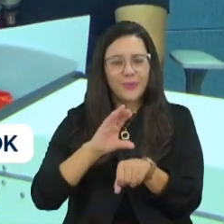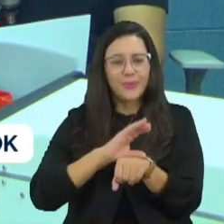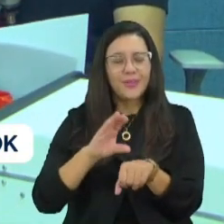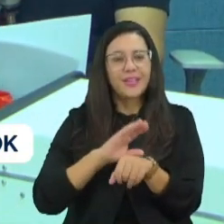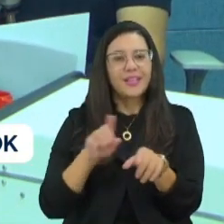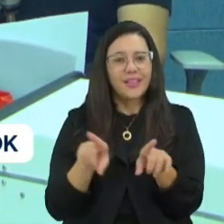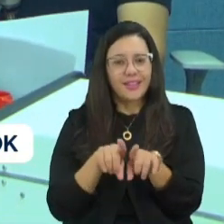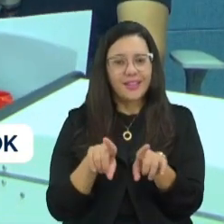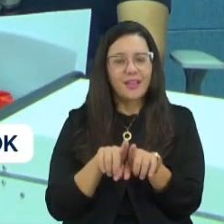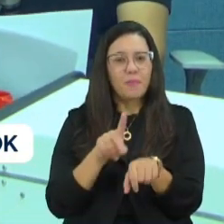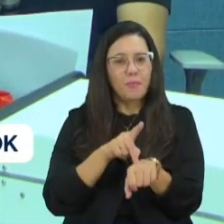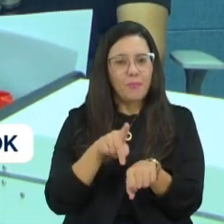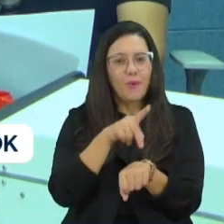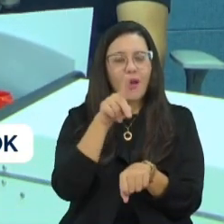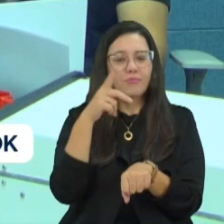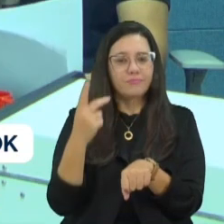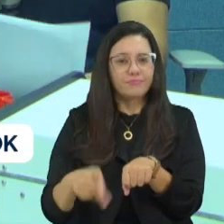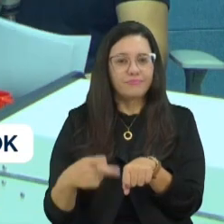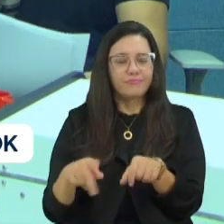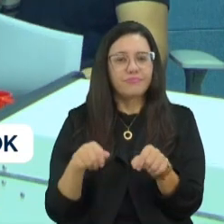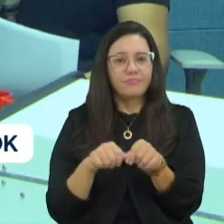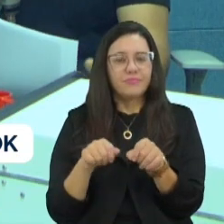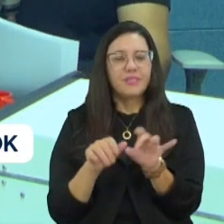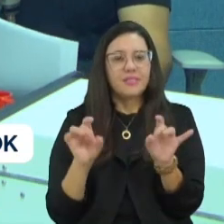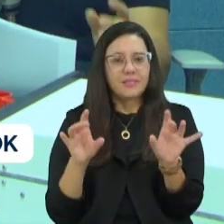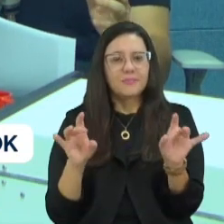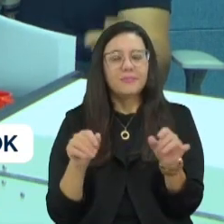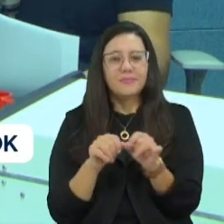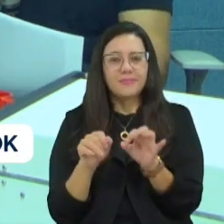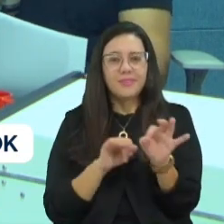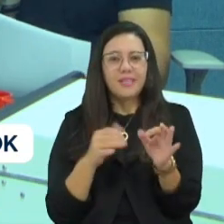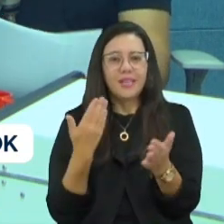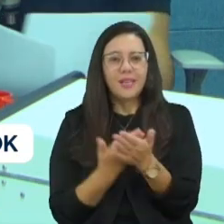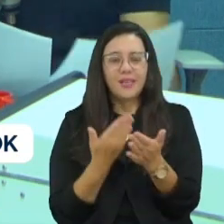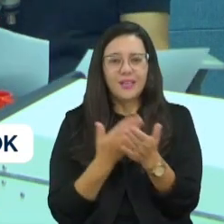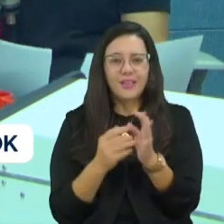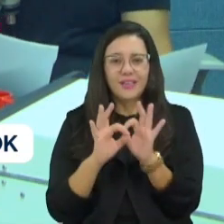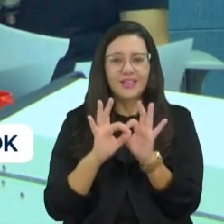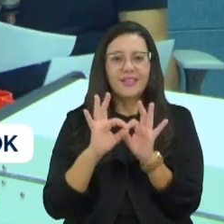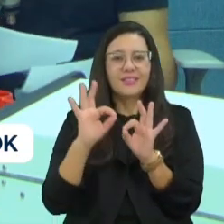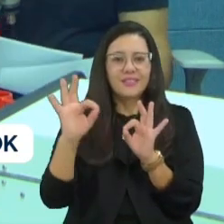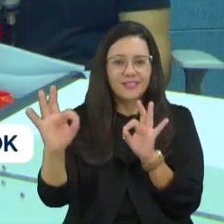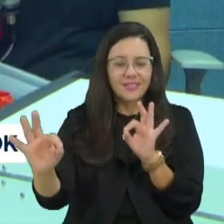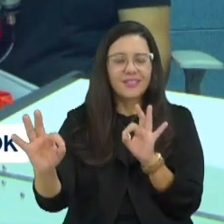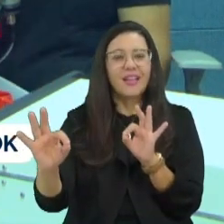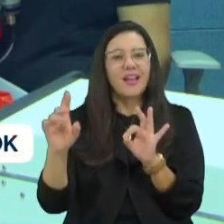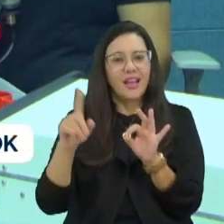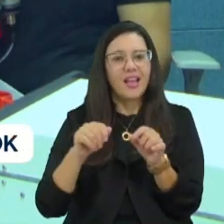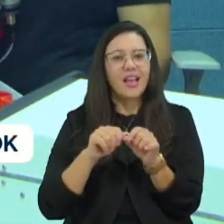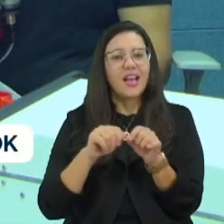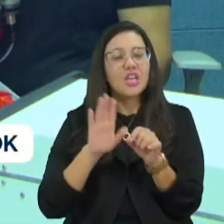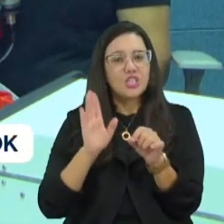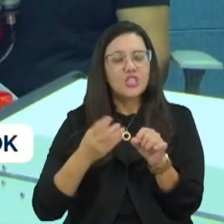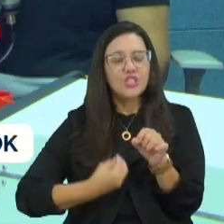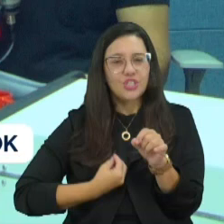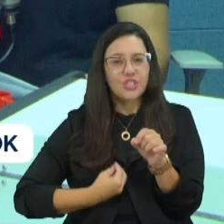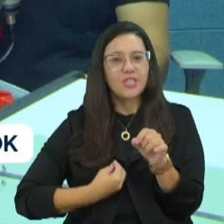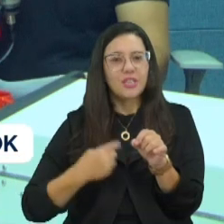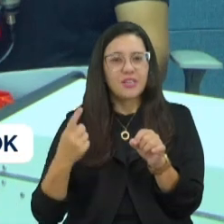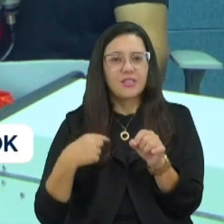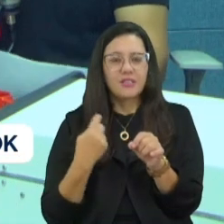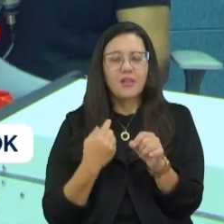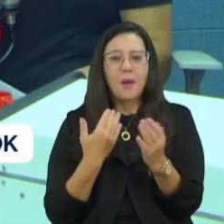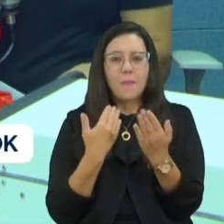de pós-graduação na modalidade EAD, Educação à Distância. Inscrições estão abertas. Hoje o nosso